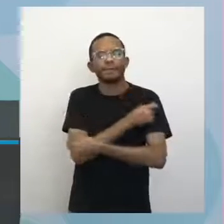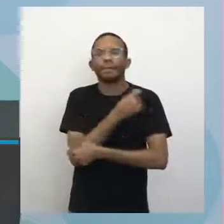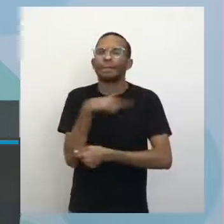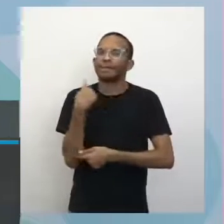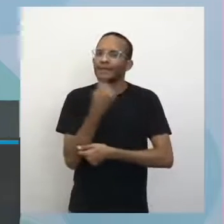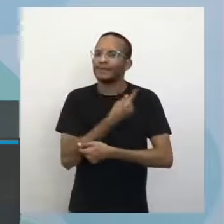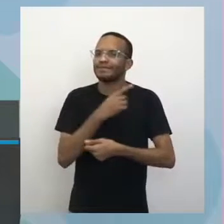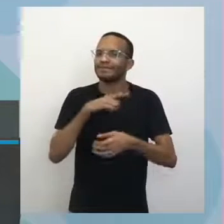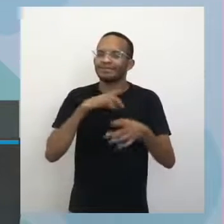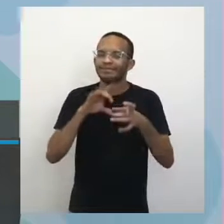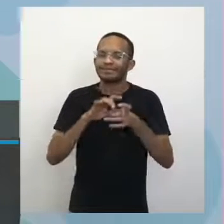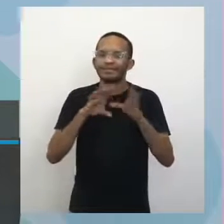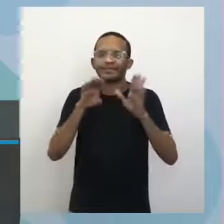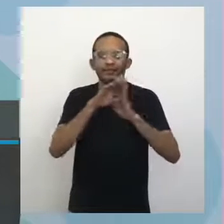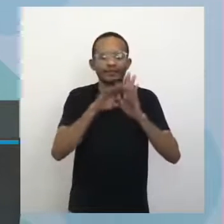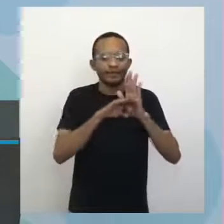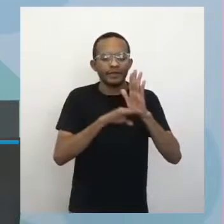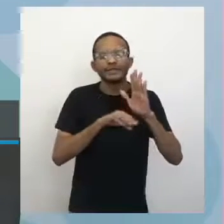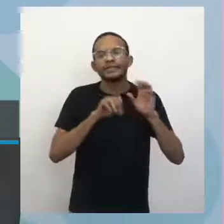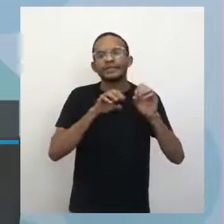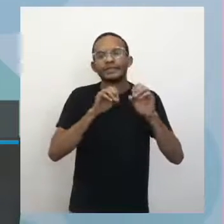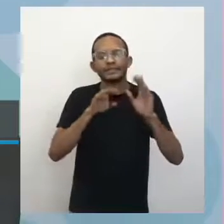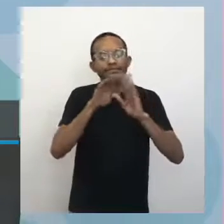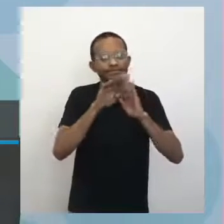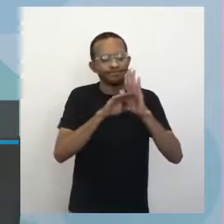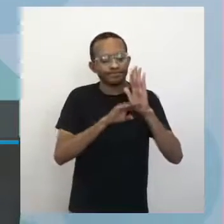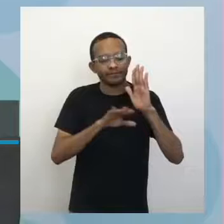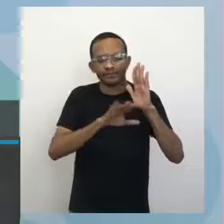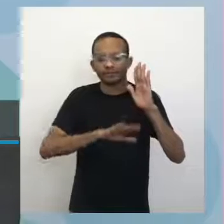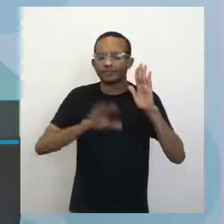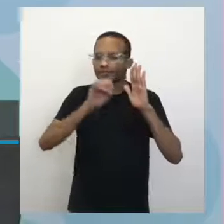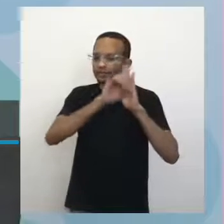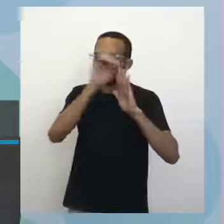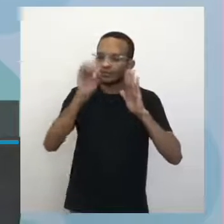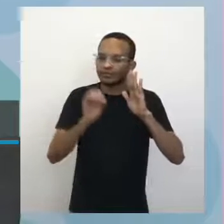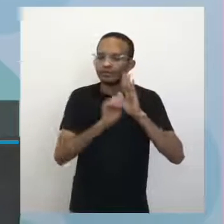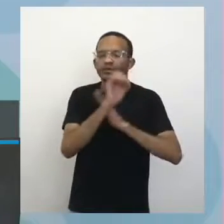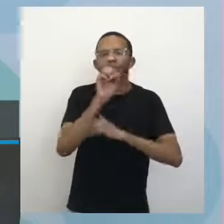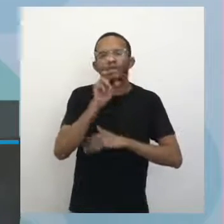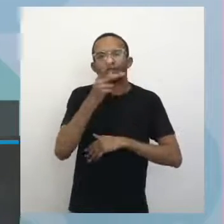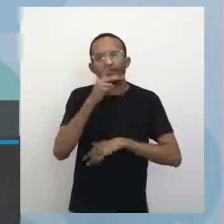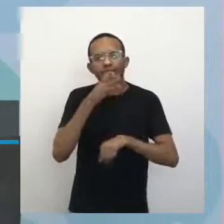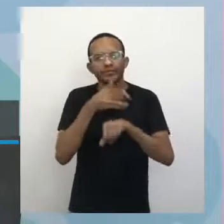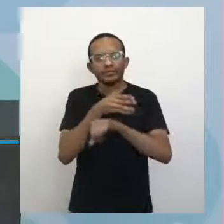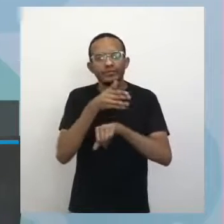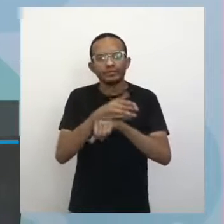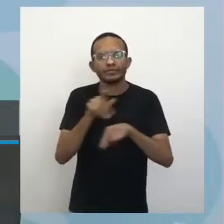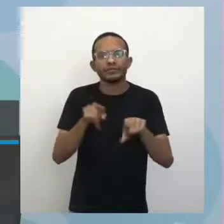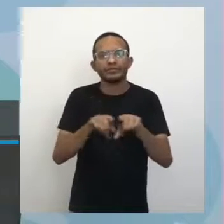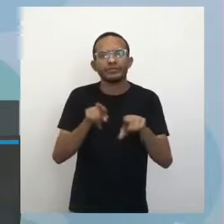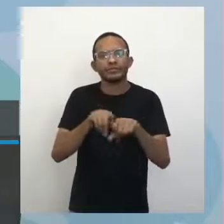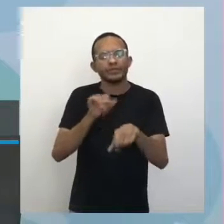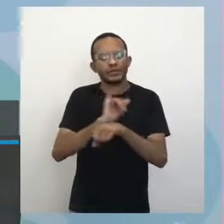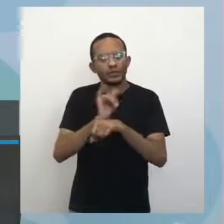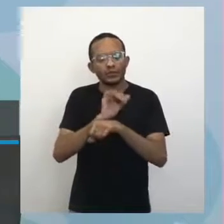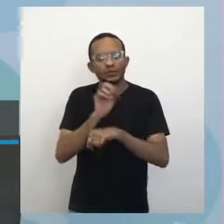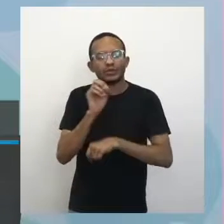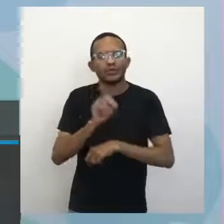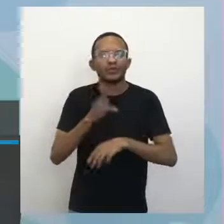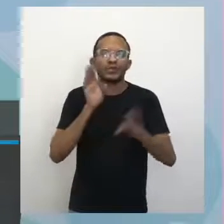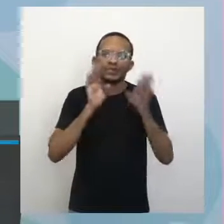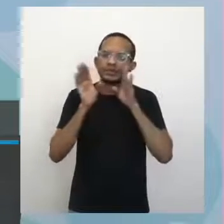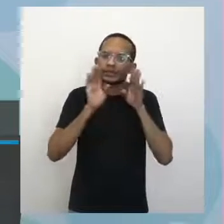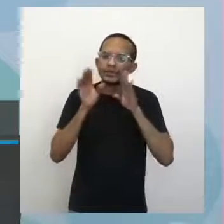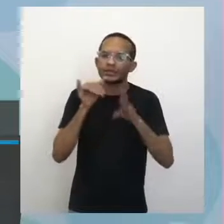aí a disponibilidade de aula lá no repositório do Centro de Mídias, ou então você acessando aí o YouTube ou o Facebook, digitando